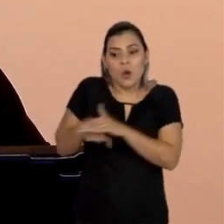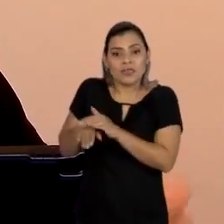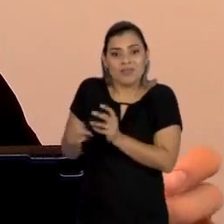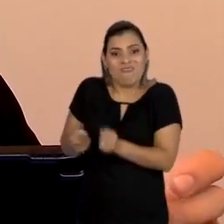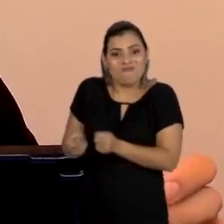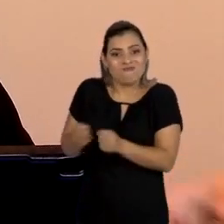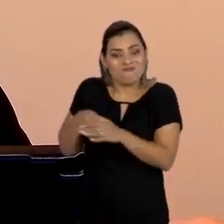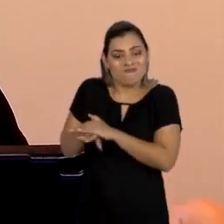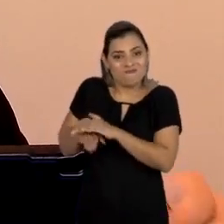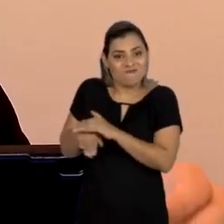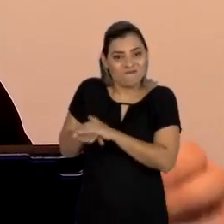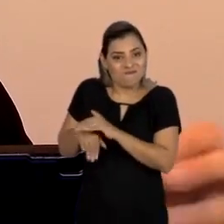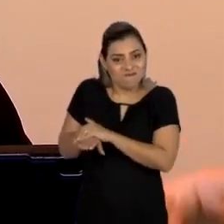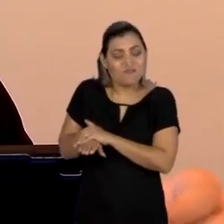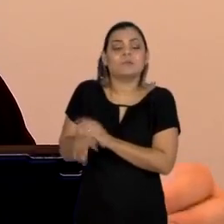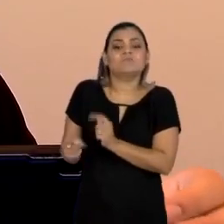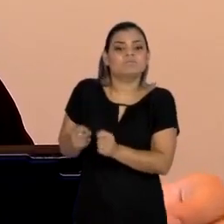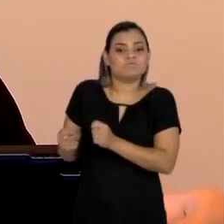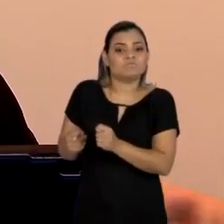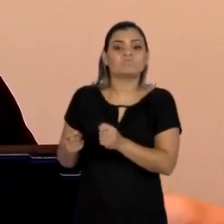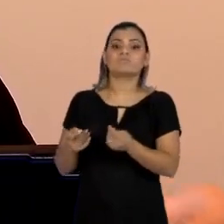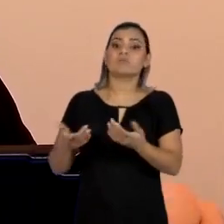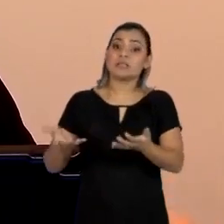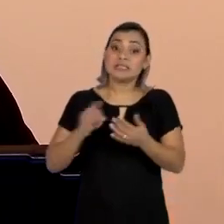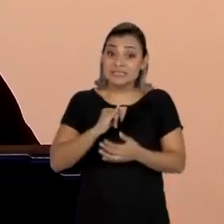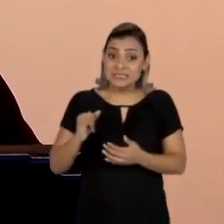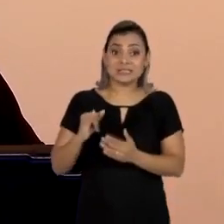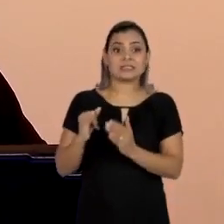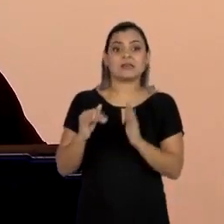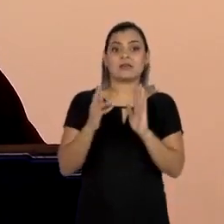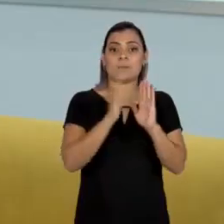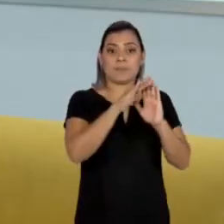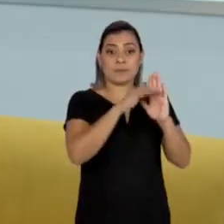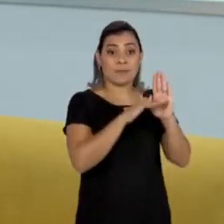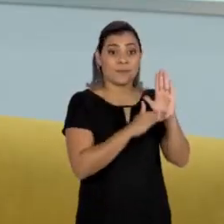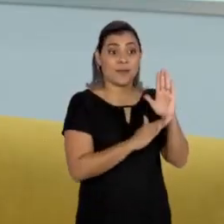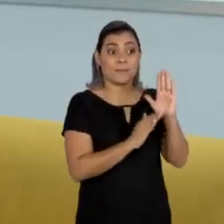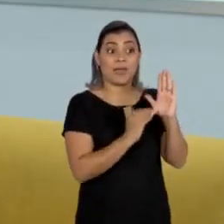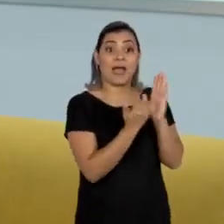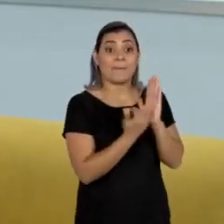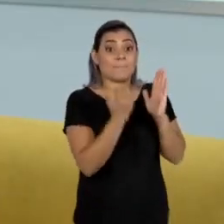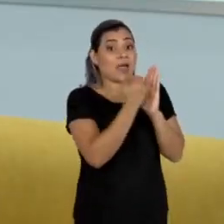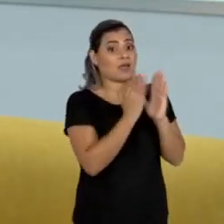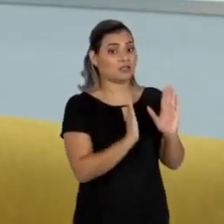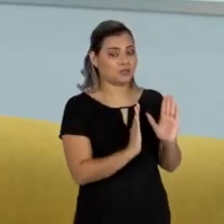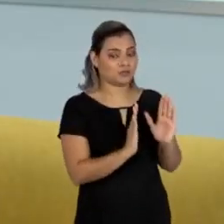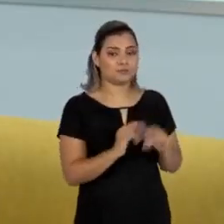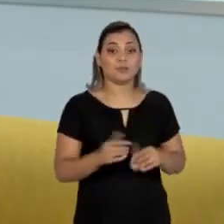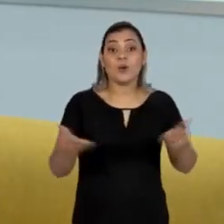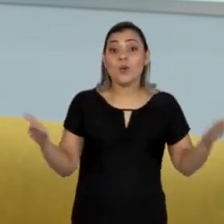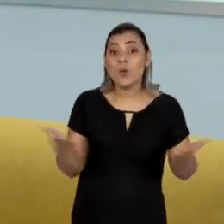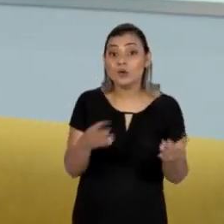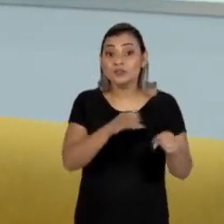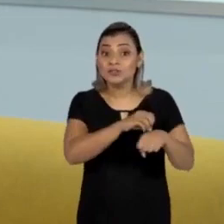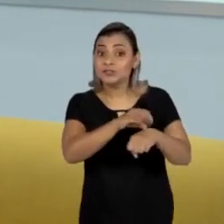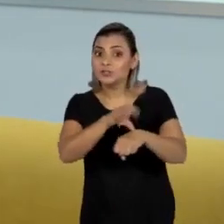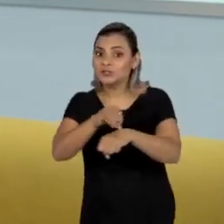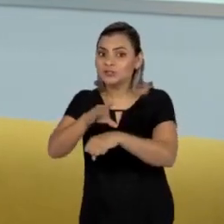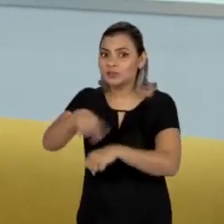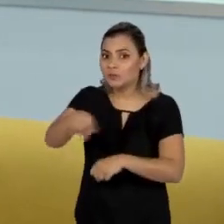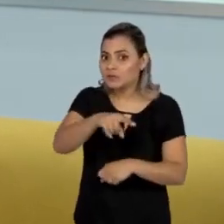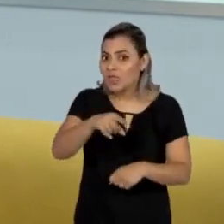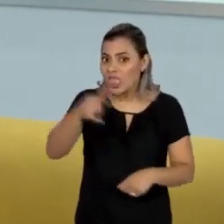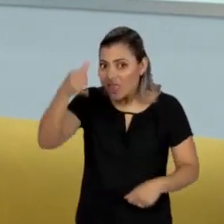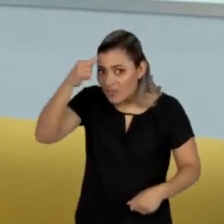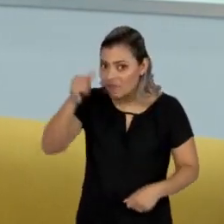para algo que esteja além da lista. E hoje quem vai nos dar dicas para não